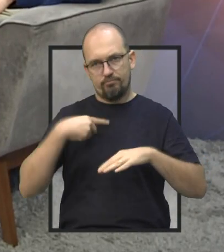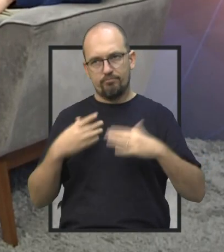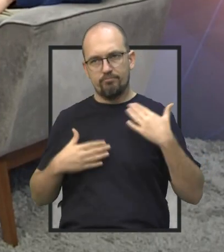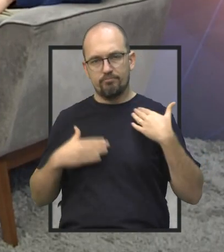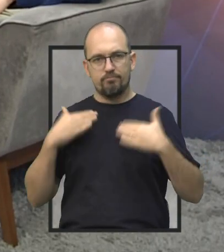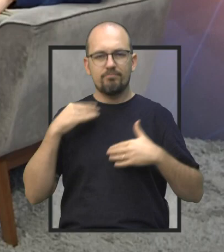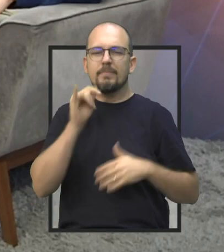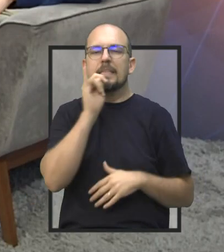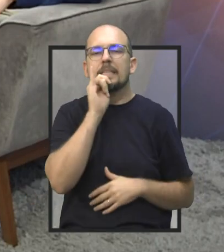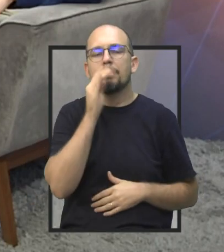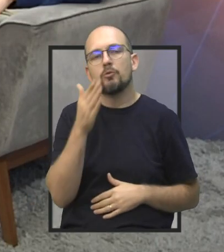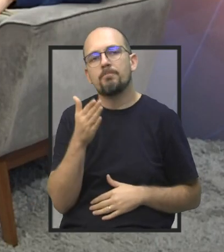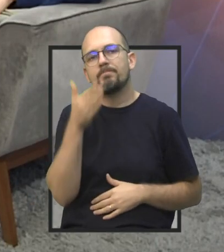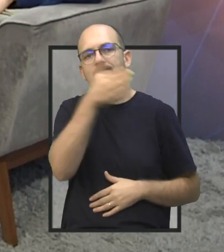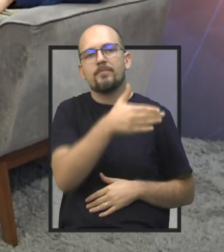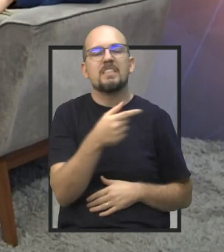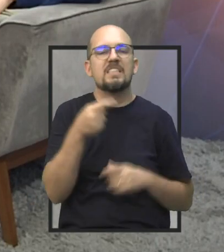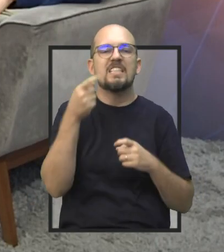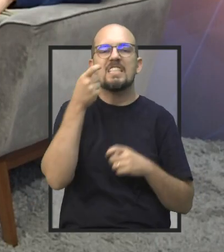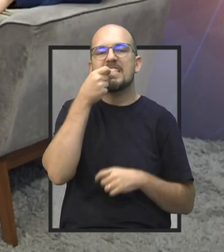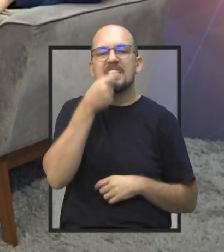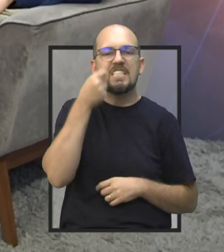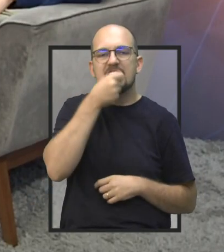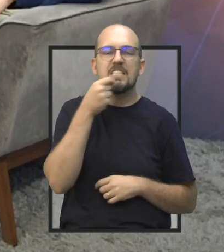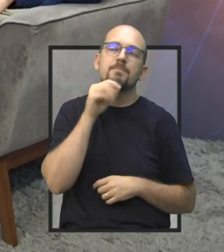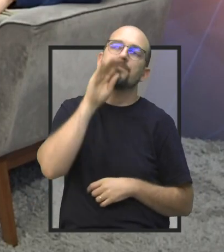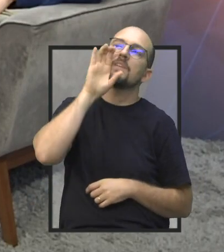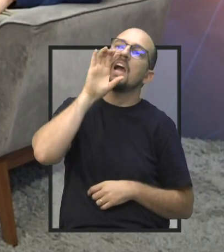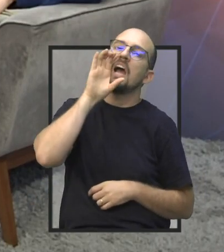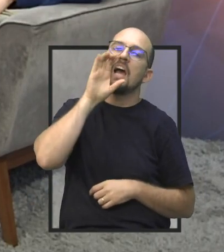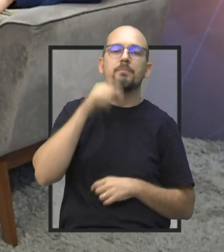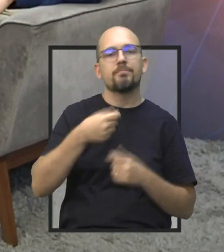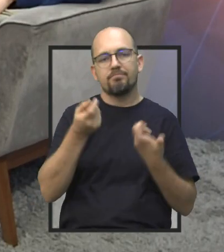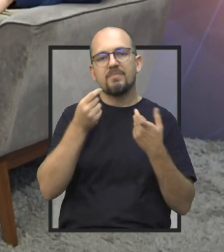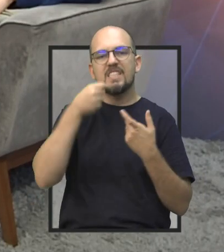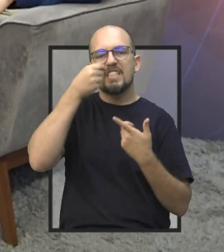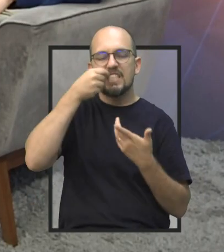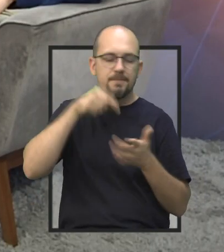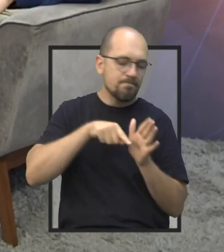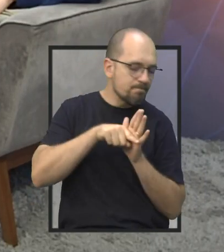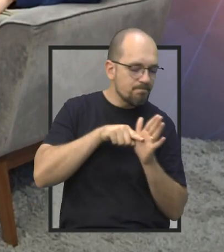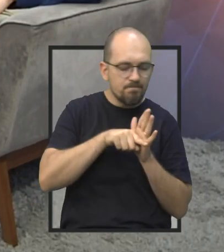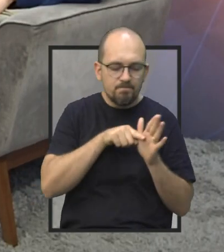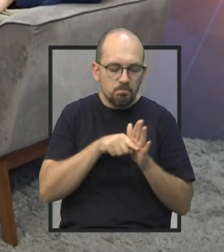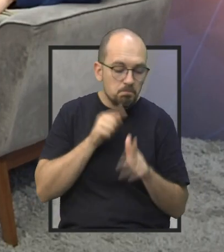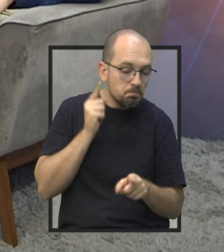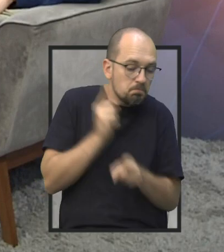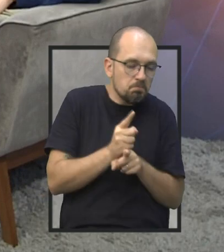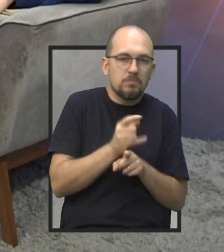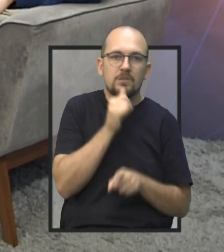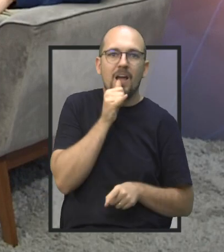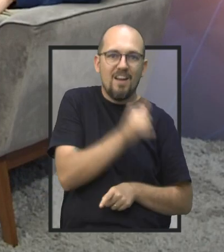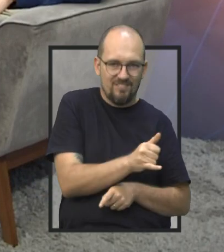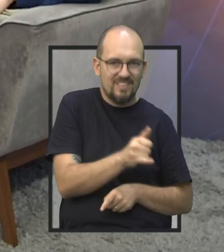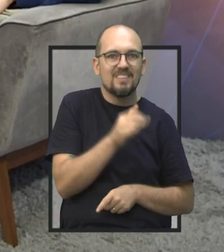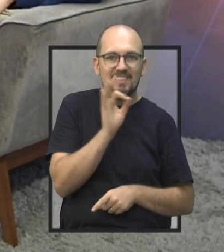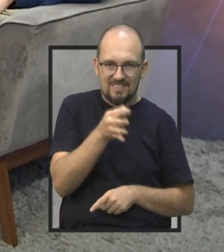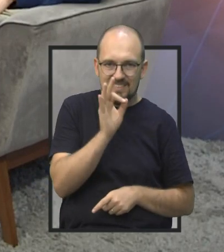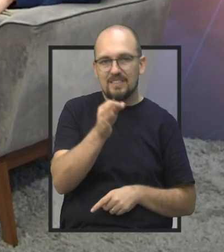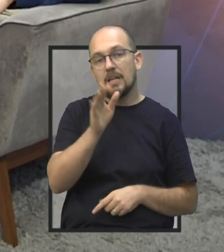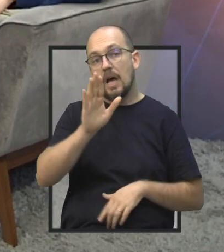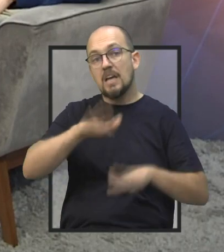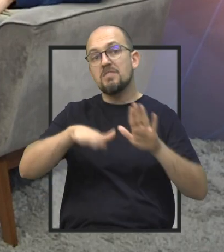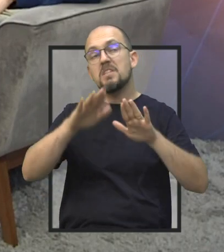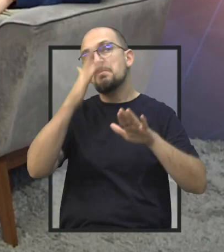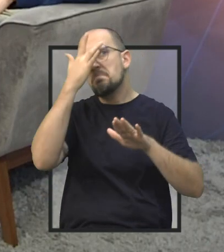um dentista, ele pode perceber alguma lesão na cavidade bucal, mas assim, o que as pessoas em casa podem, inclusive,